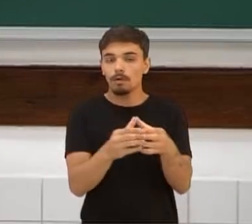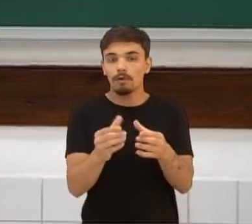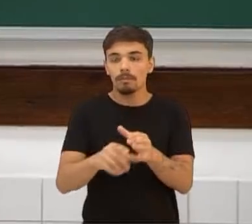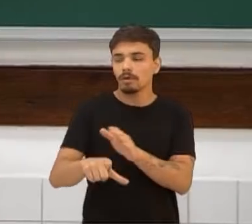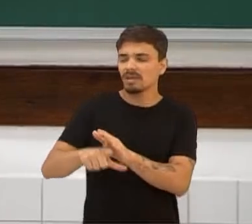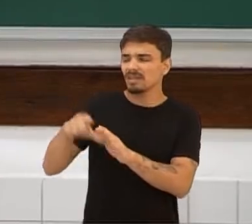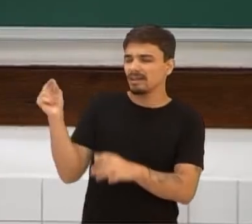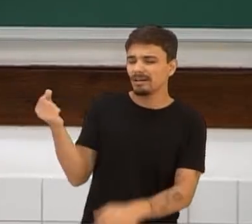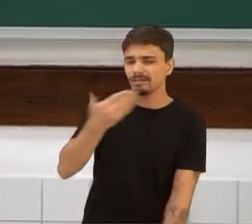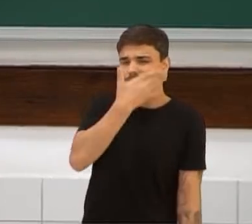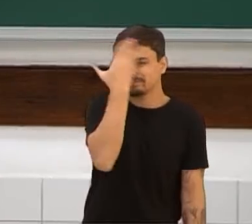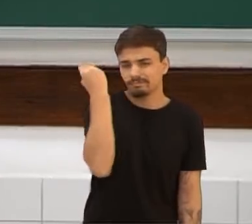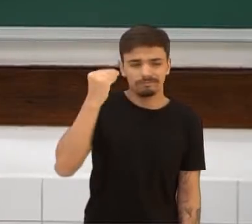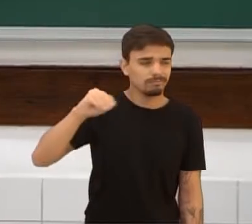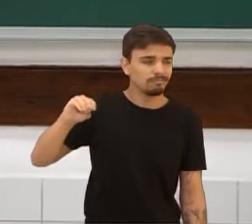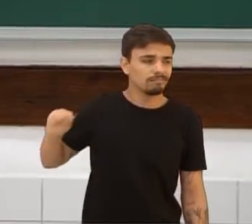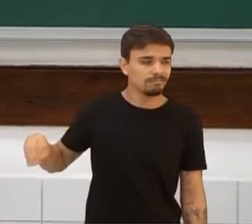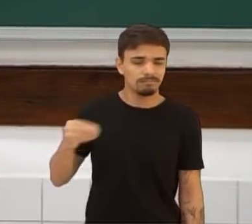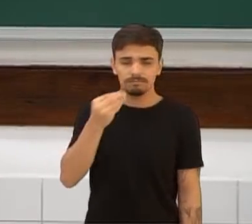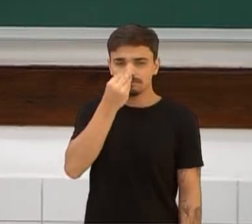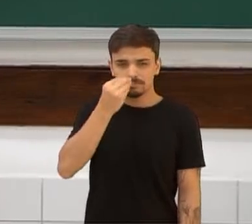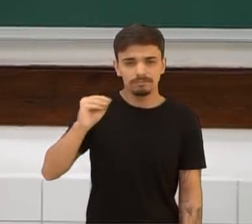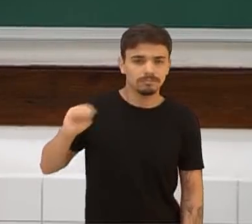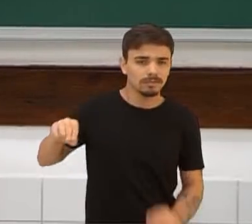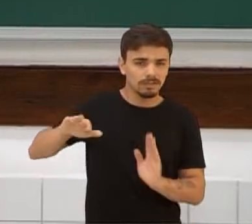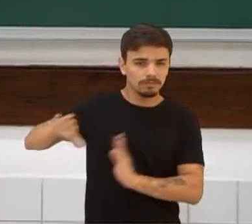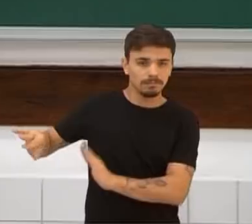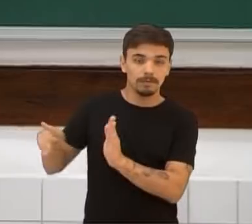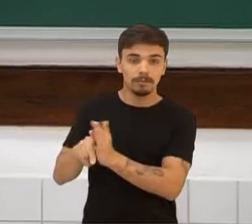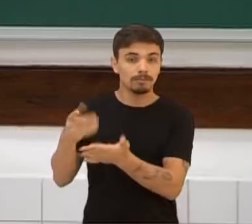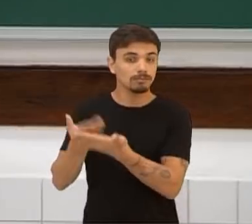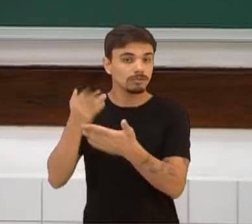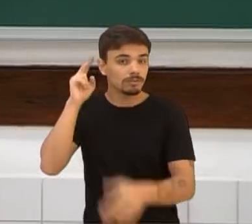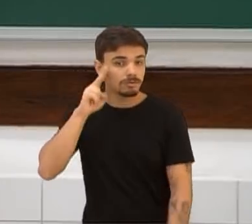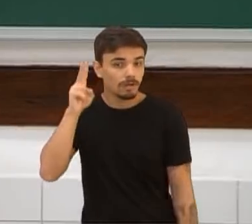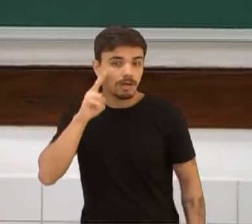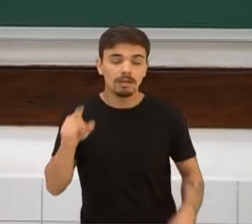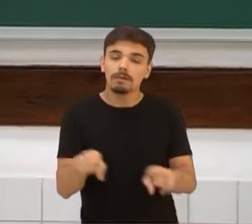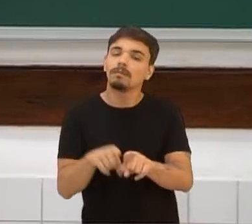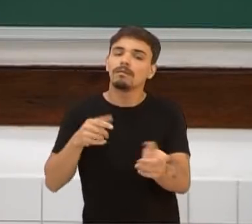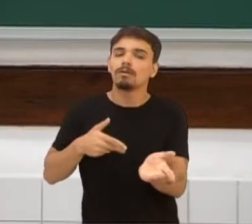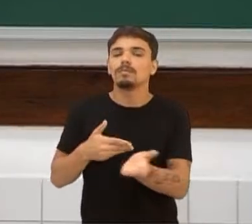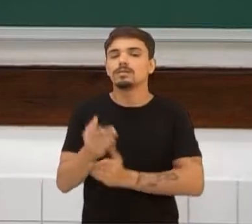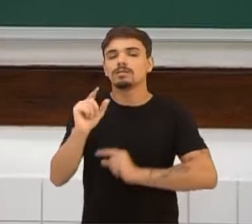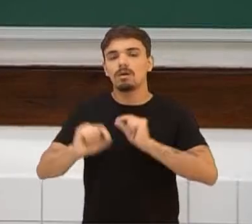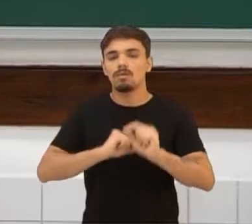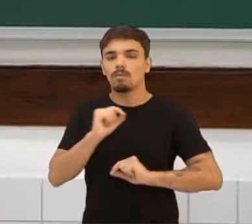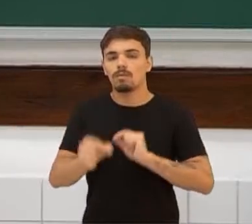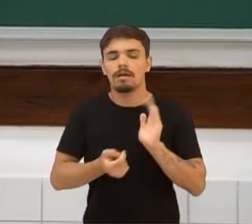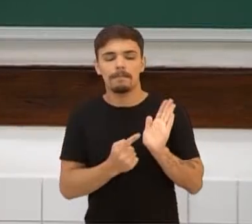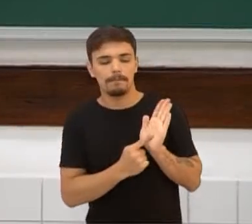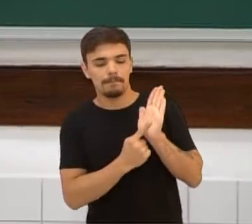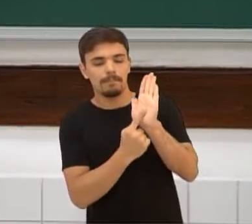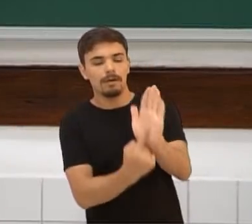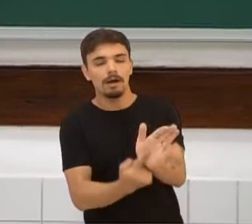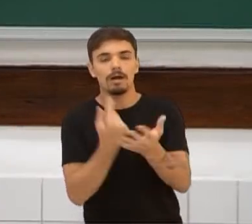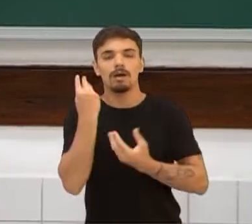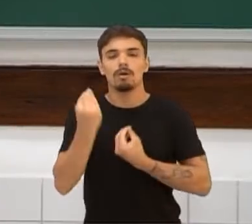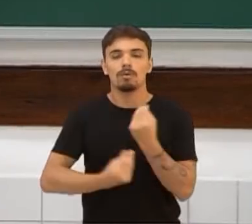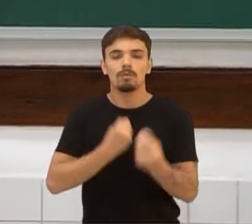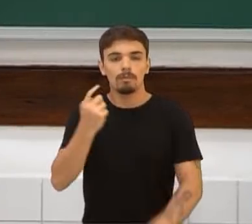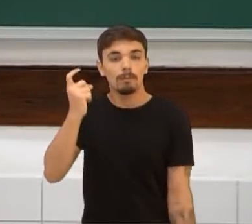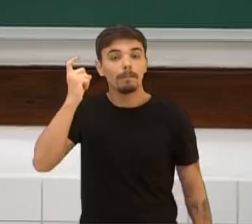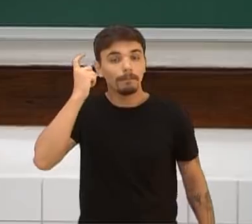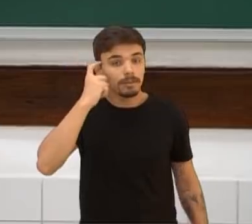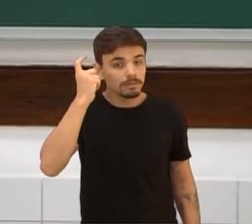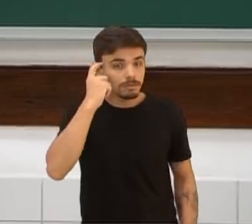eram esquecidos e deixados de lado no estudo da história, que vão começar a revelar como eles